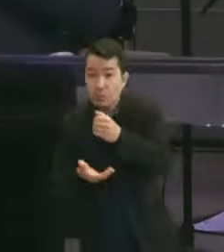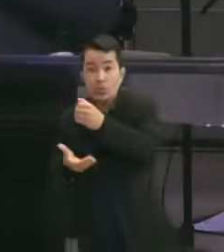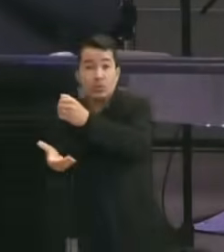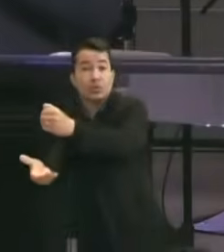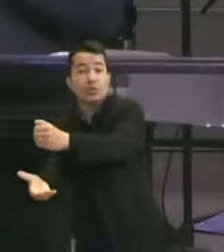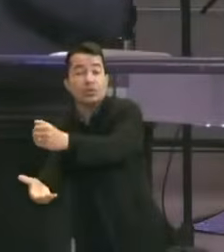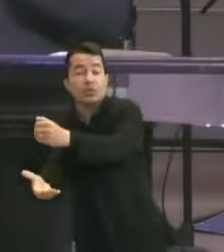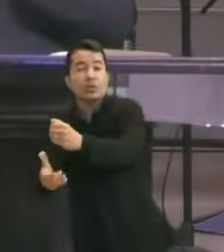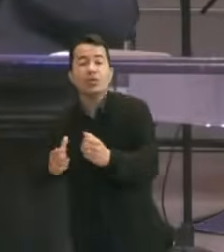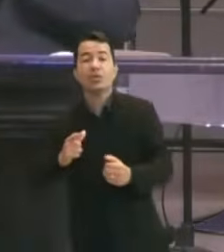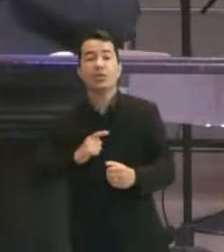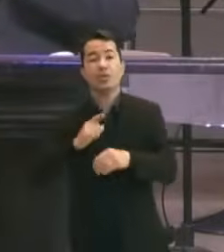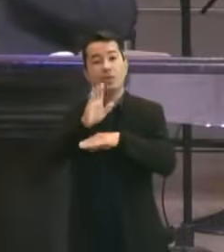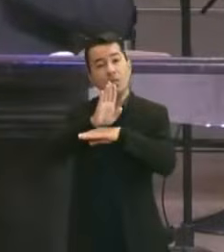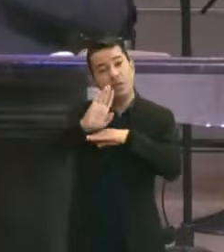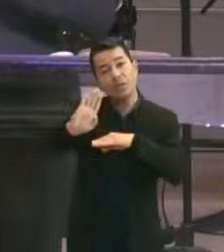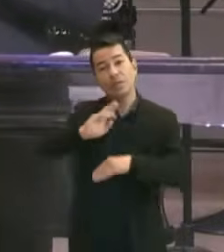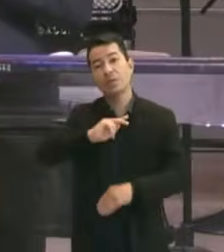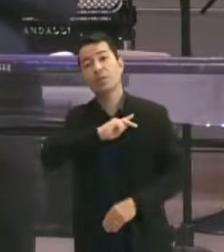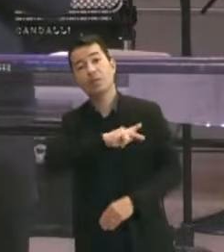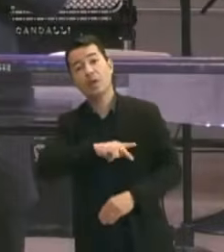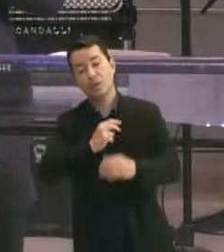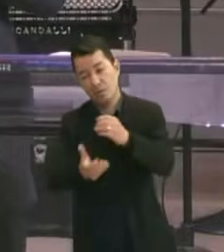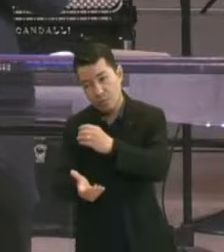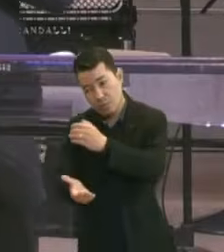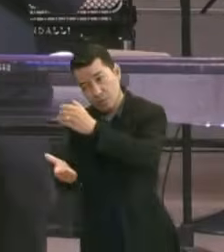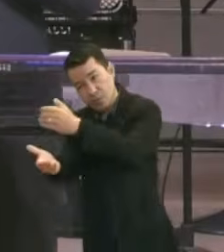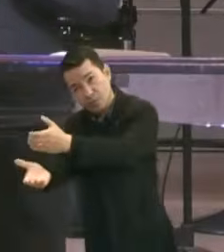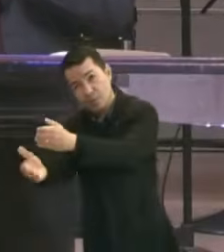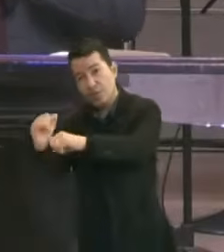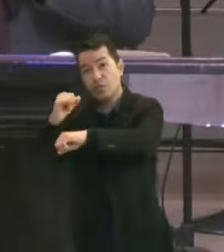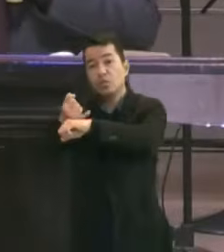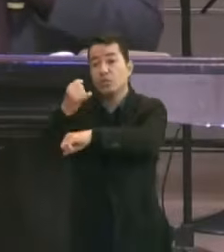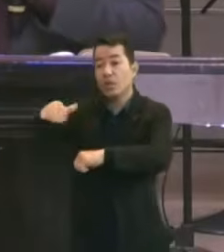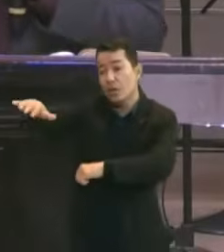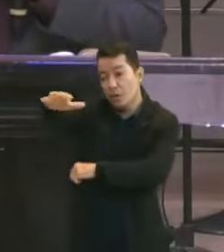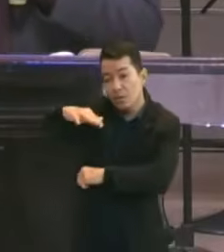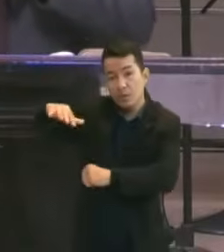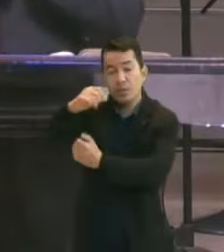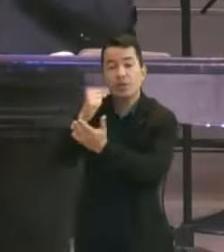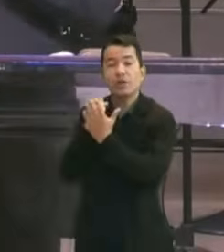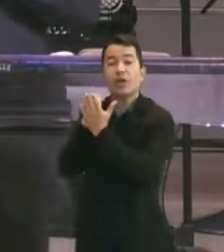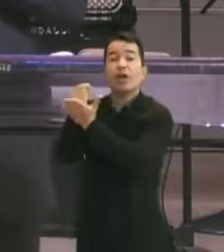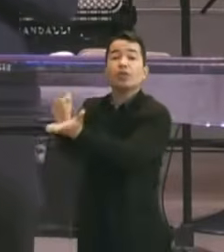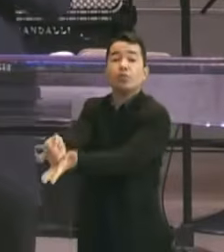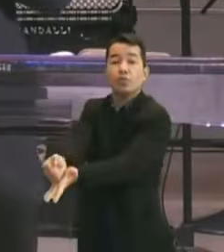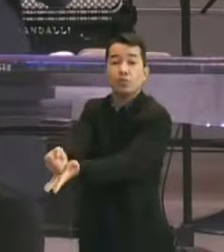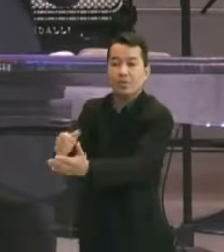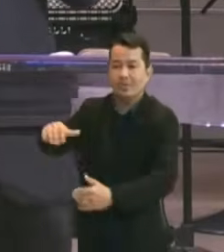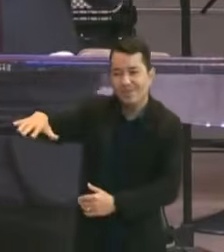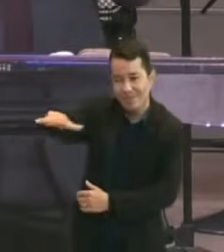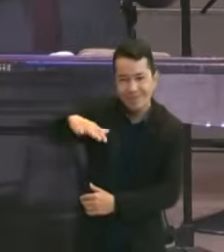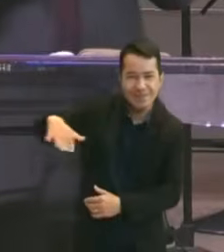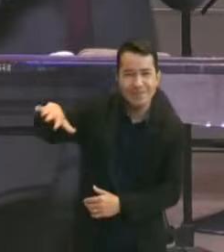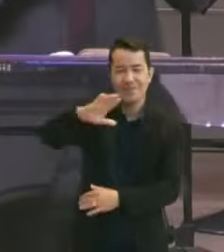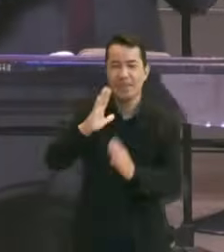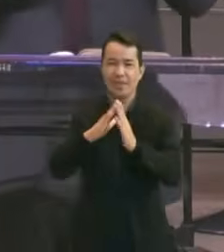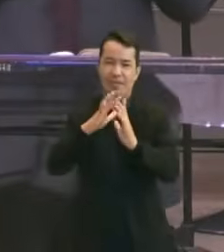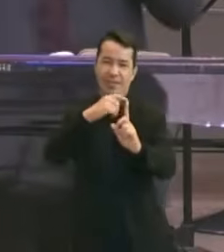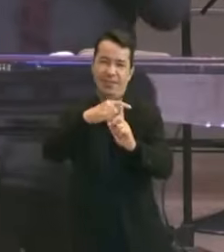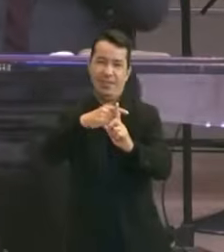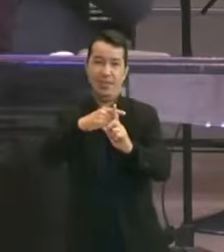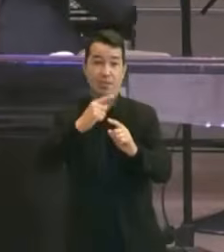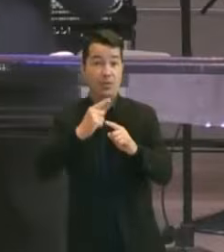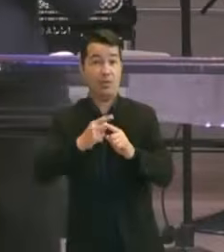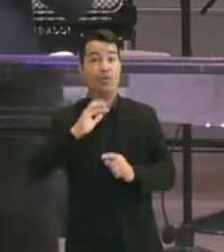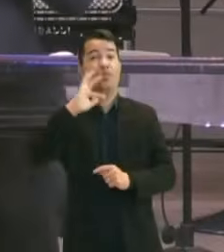de Barnabé e Saulo, para que eles o entregassem aos presbíteros da igreja.